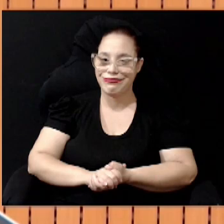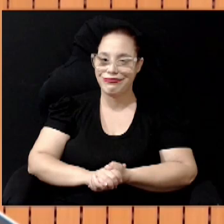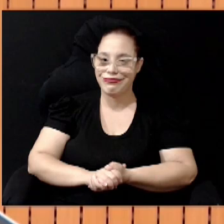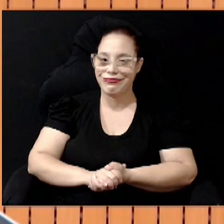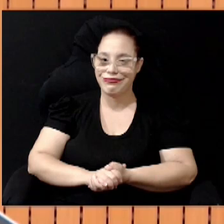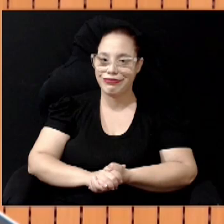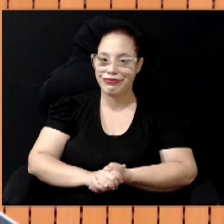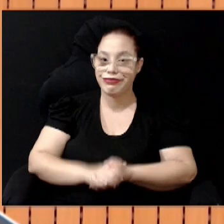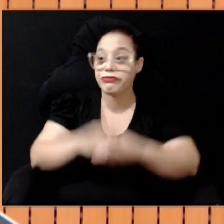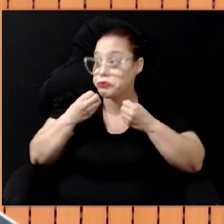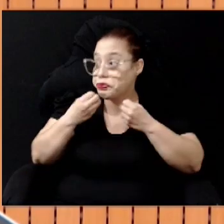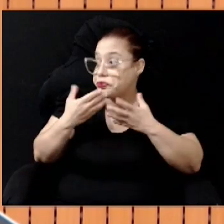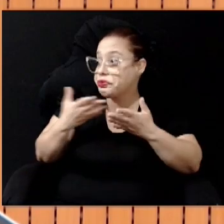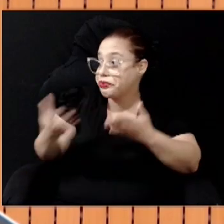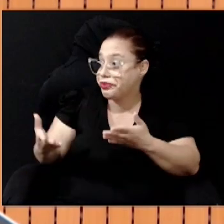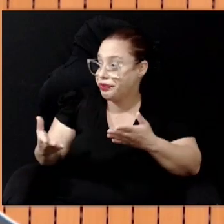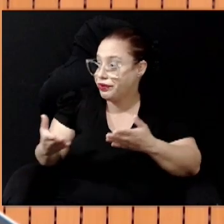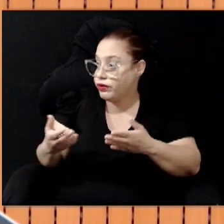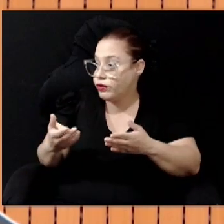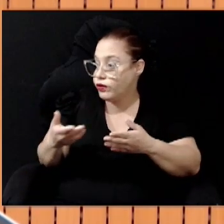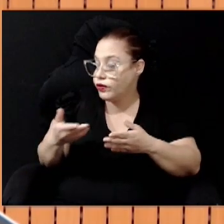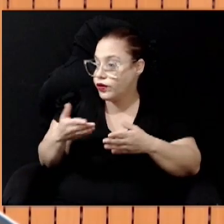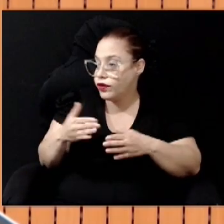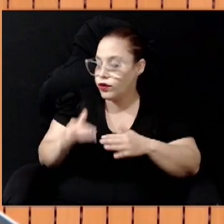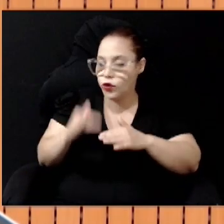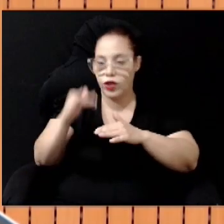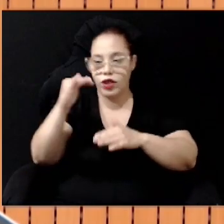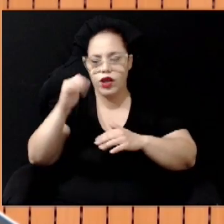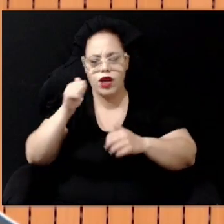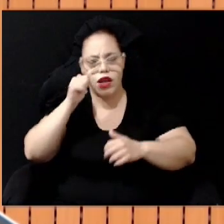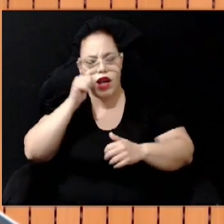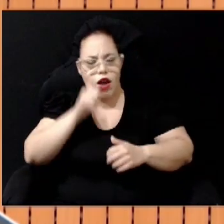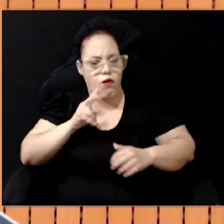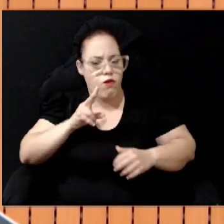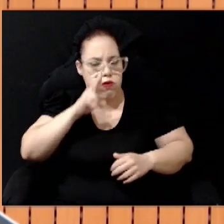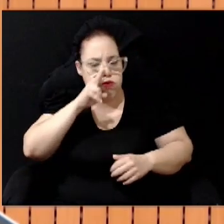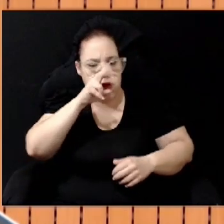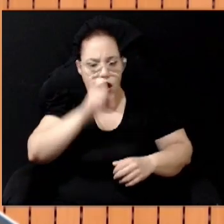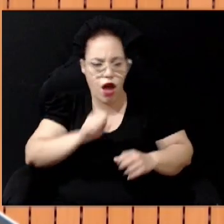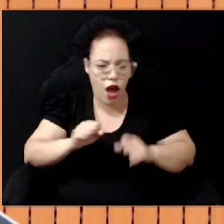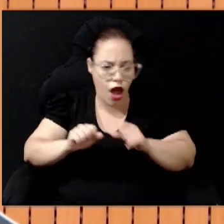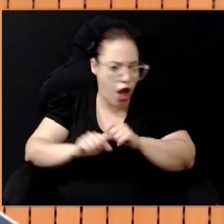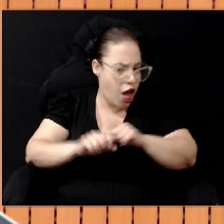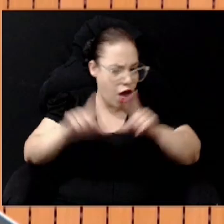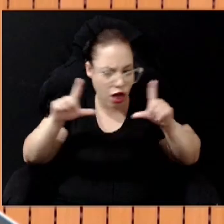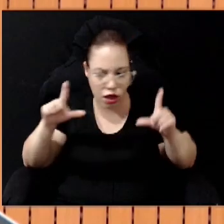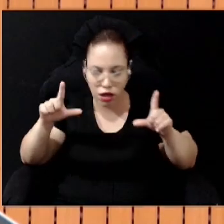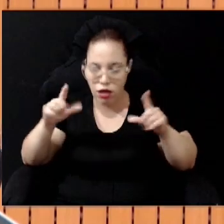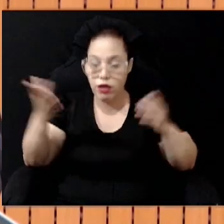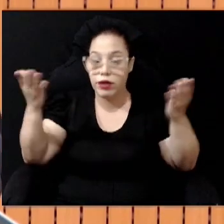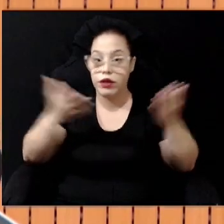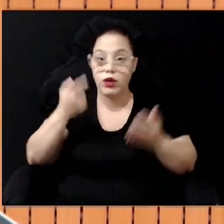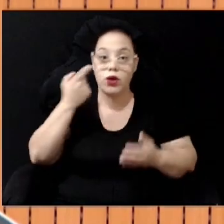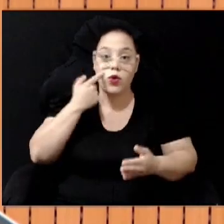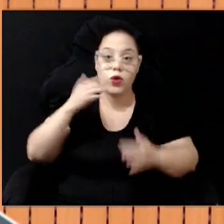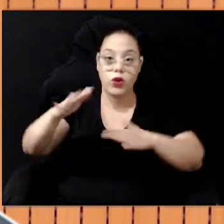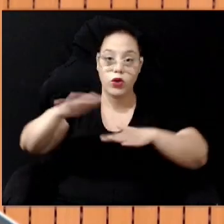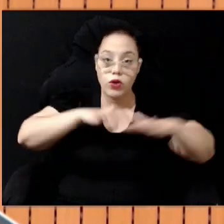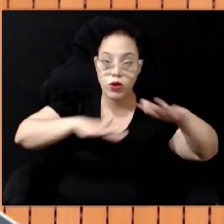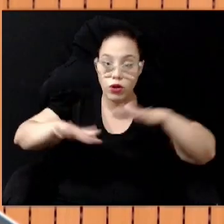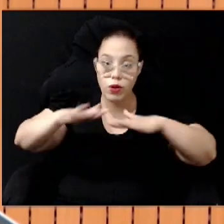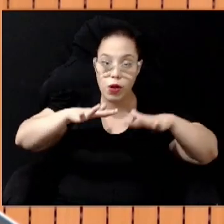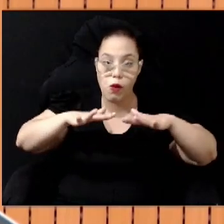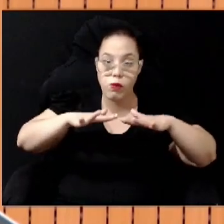bom de ter sido criado por tantas mulheres fortes e protagonistas, e hoje viver num ambiente